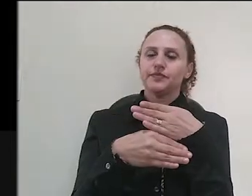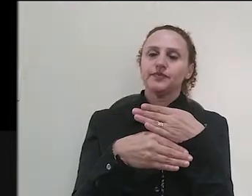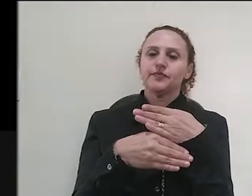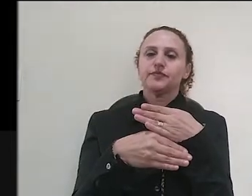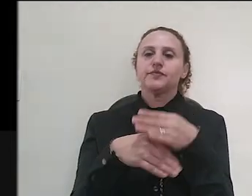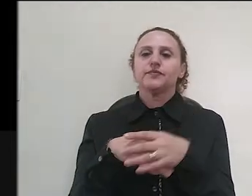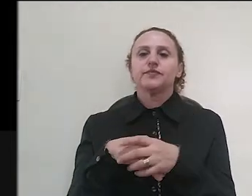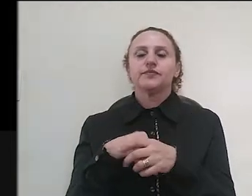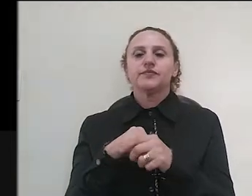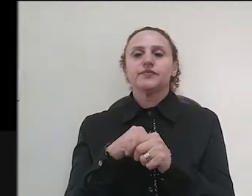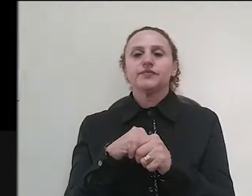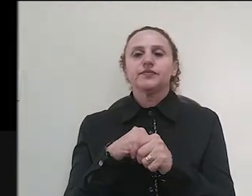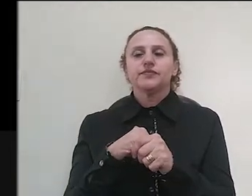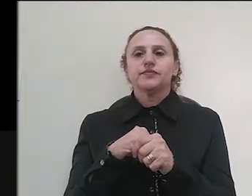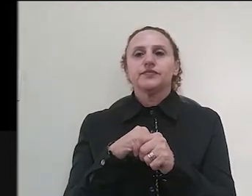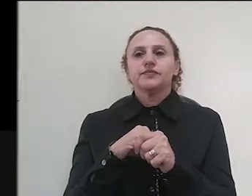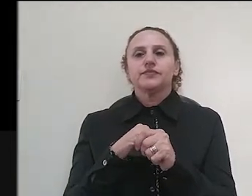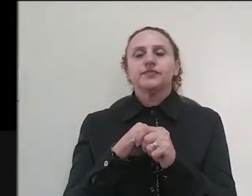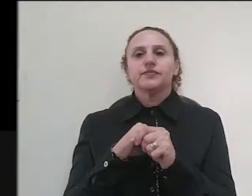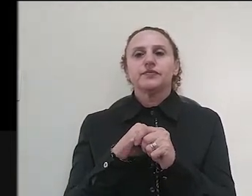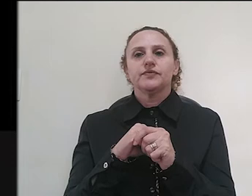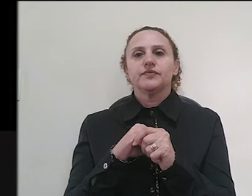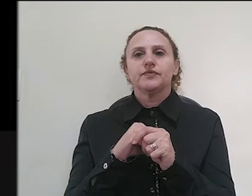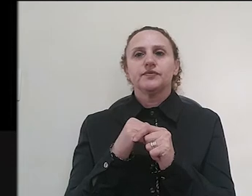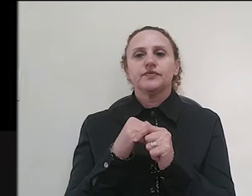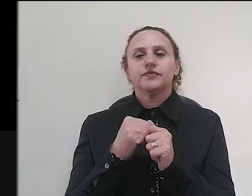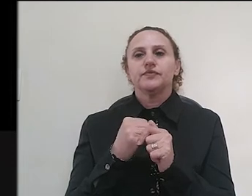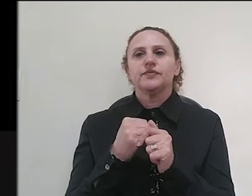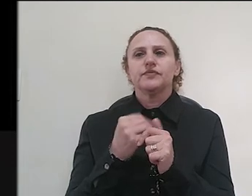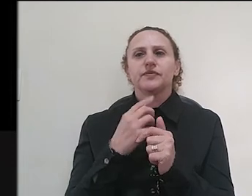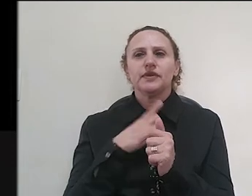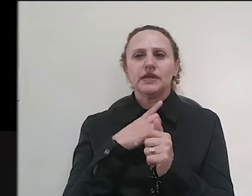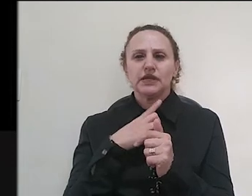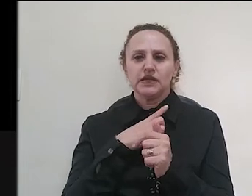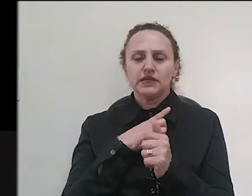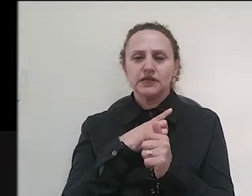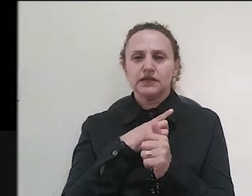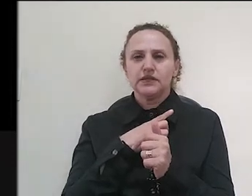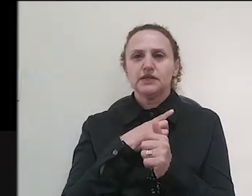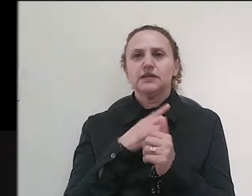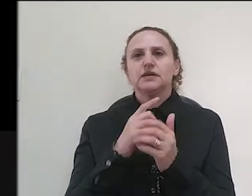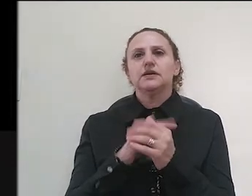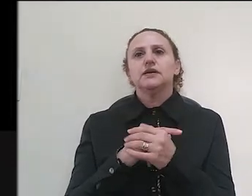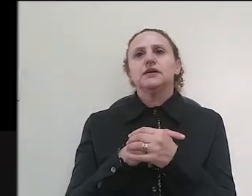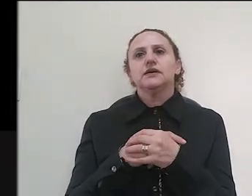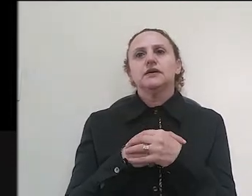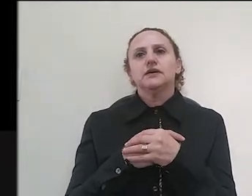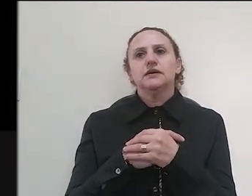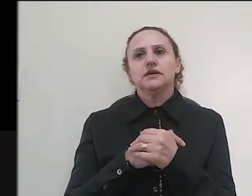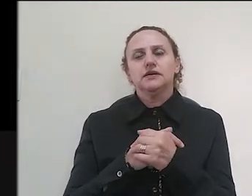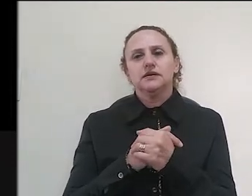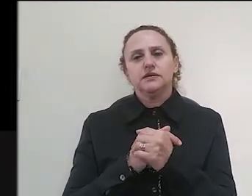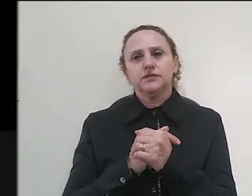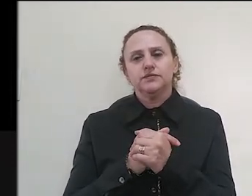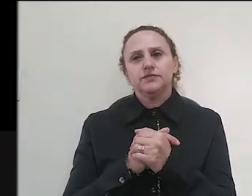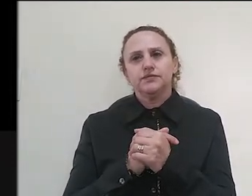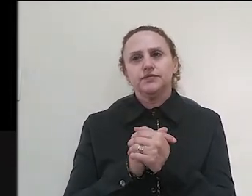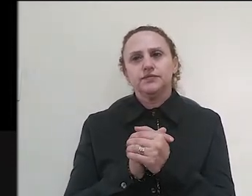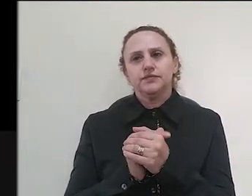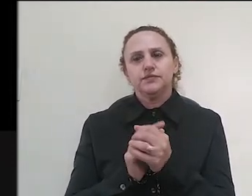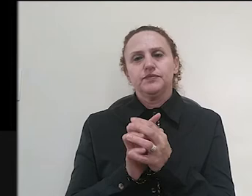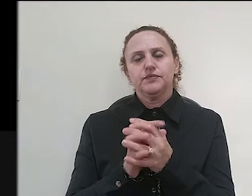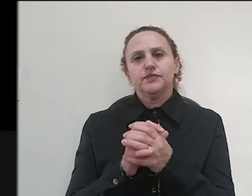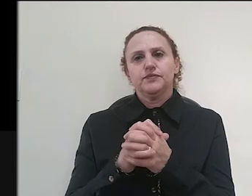considerado como obra renascentista mesmo. Na novela ou no romance, a gente tem as figuras do Boccaccio e do Cervantes. Vocês lembram que o